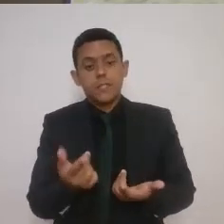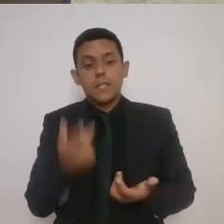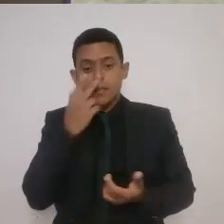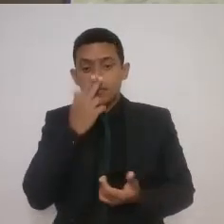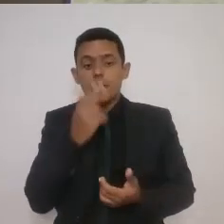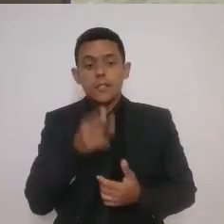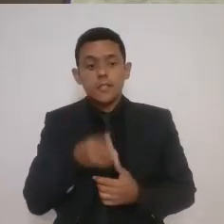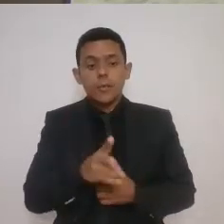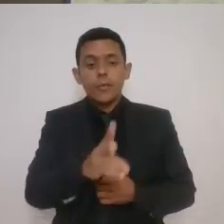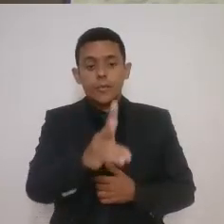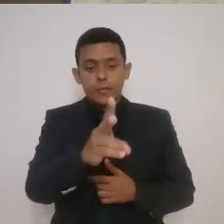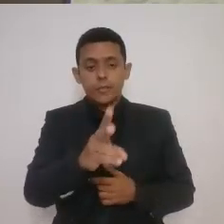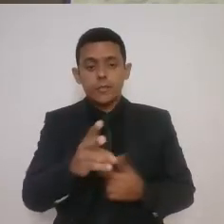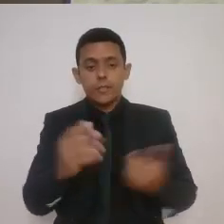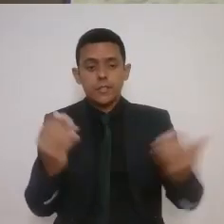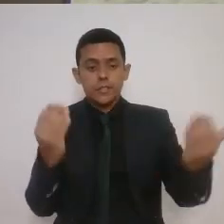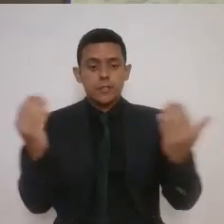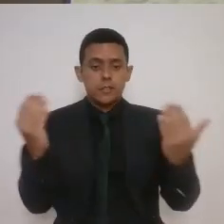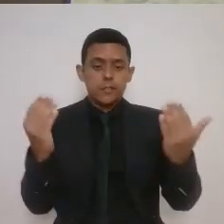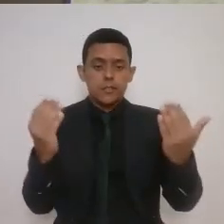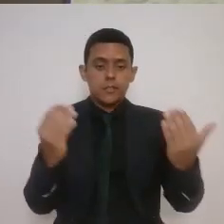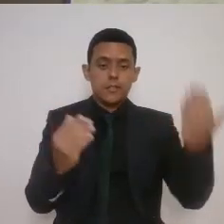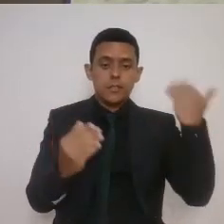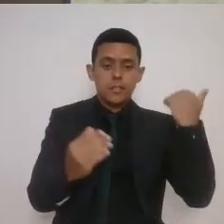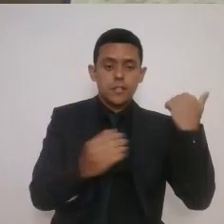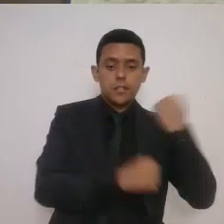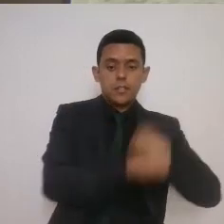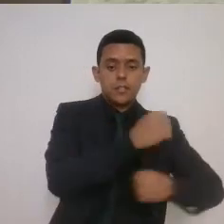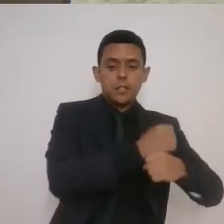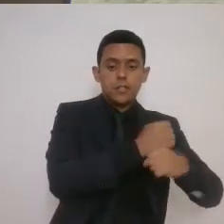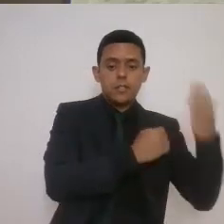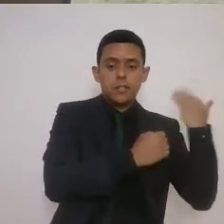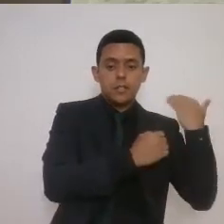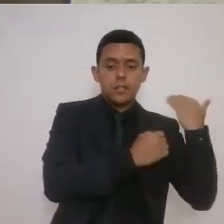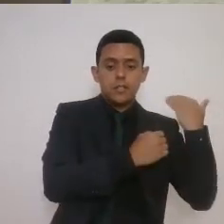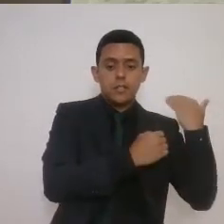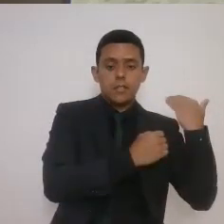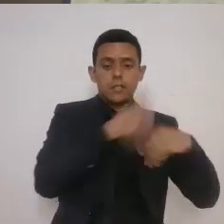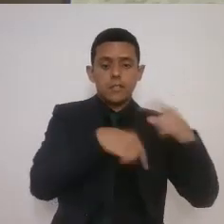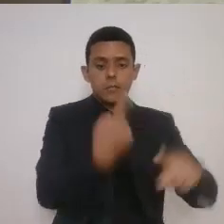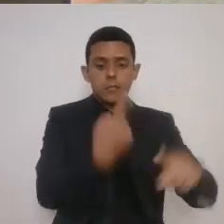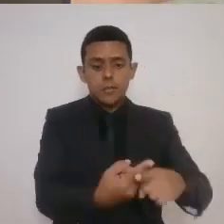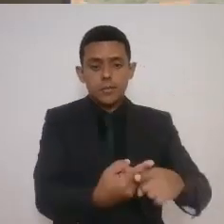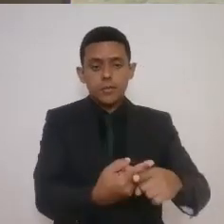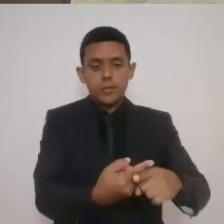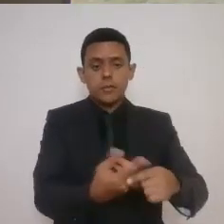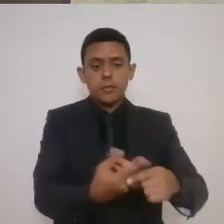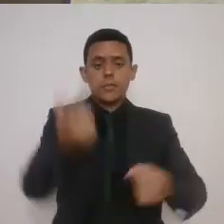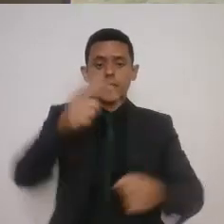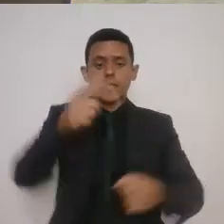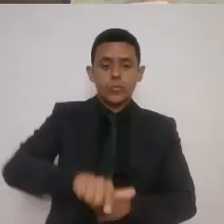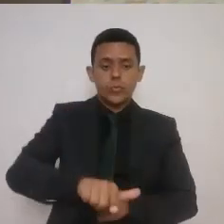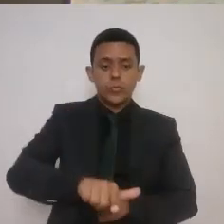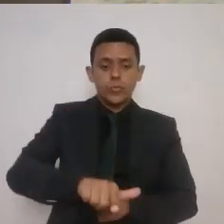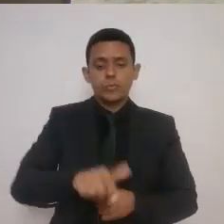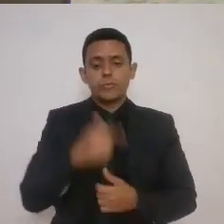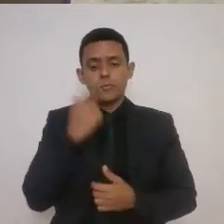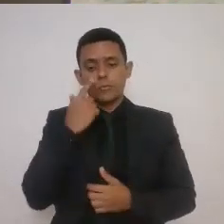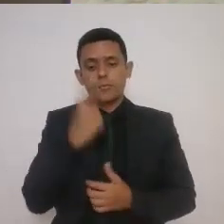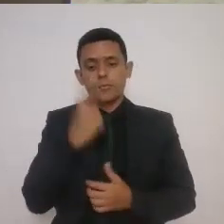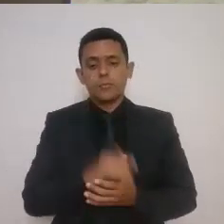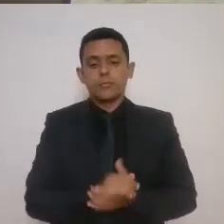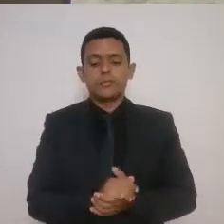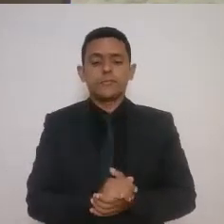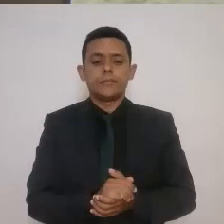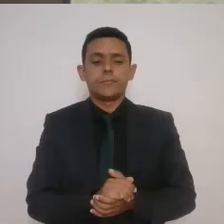até para essa observação que não poderia sobreviver a apreciação dessa questão em juízos diferentes. Sim.